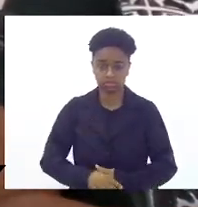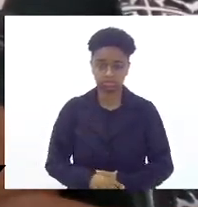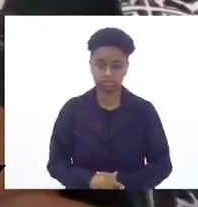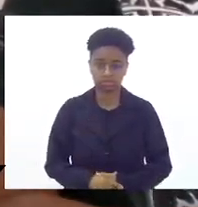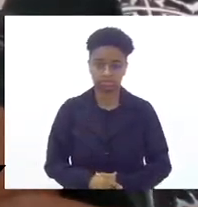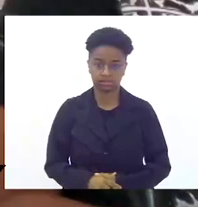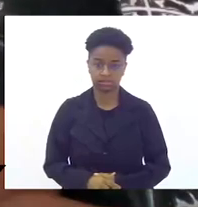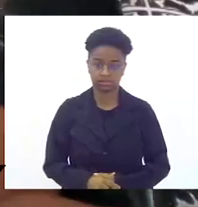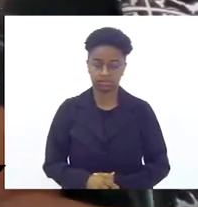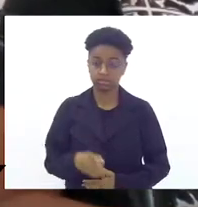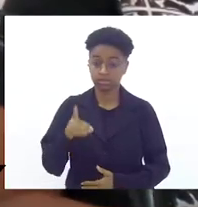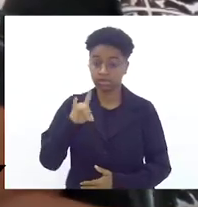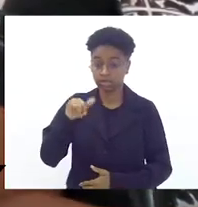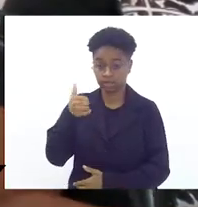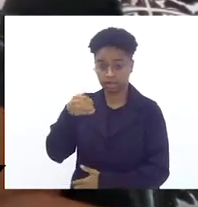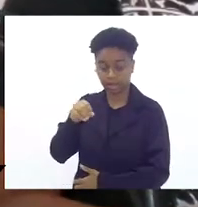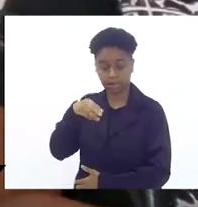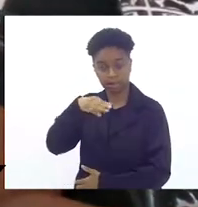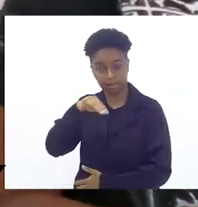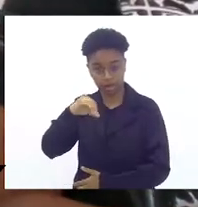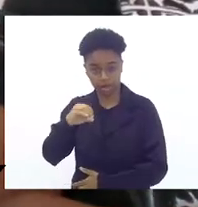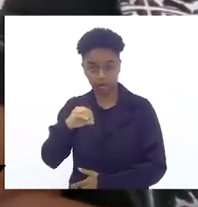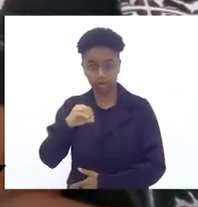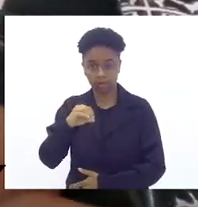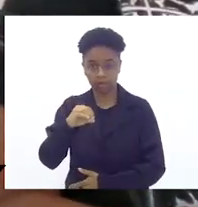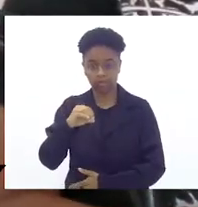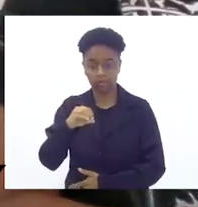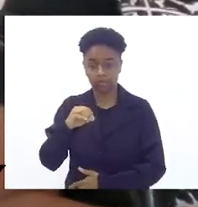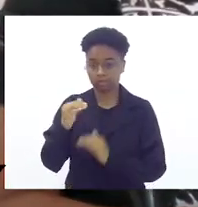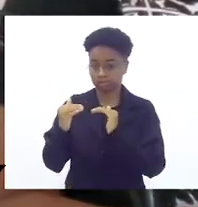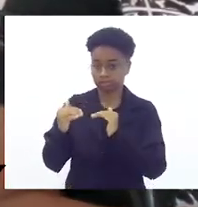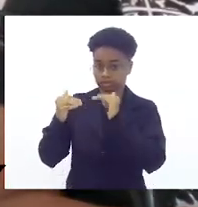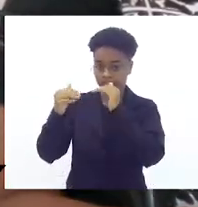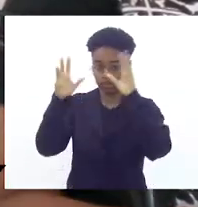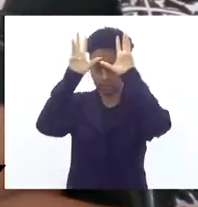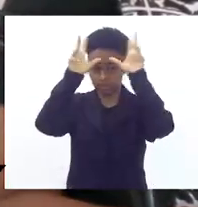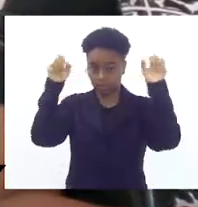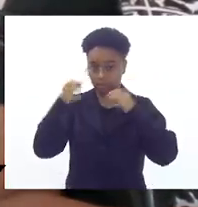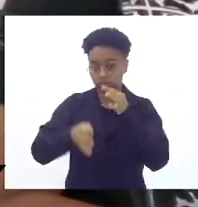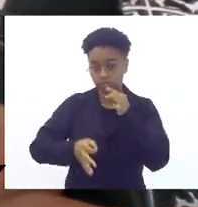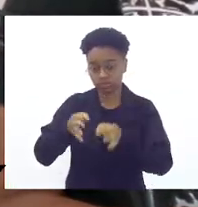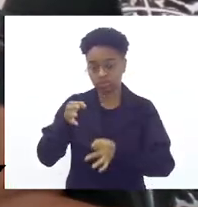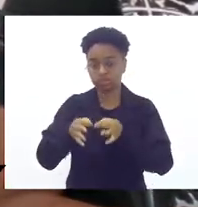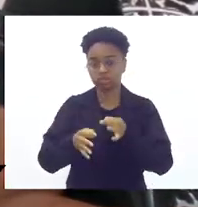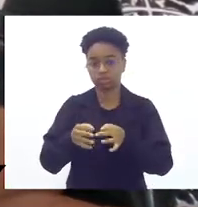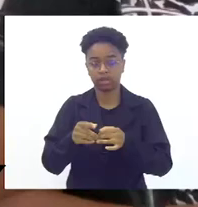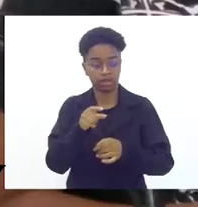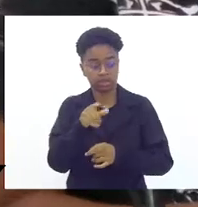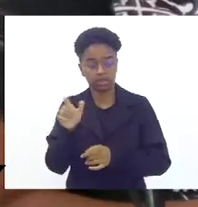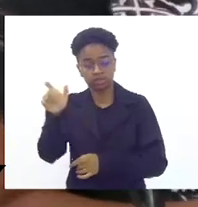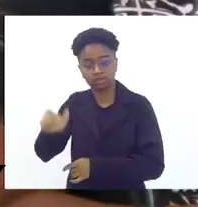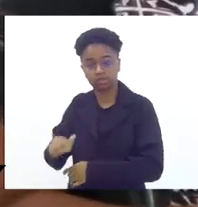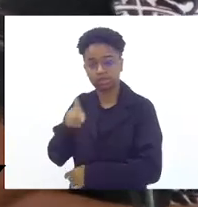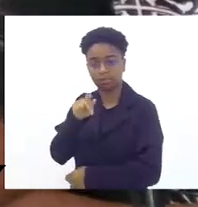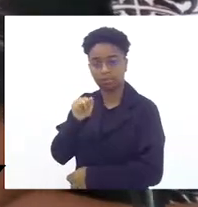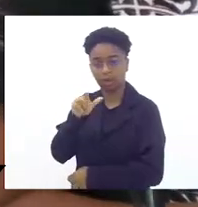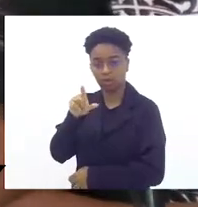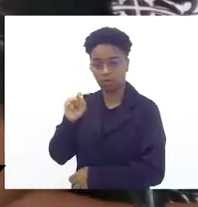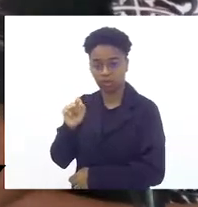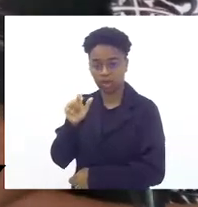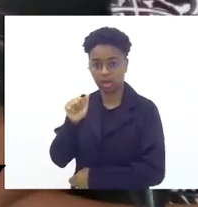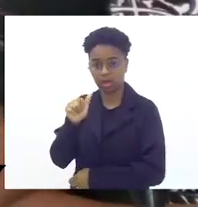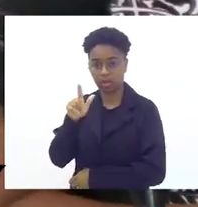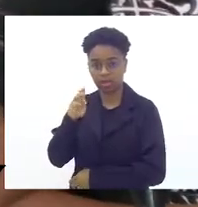em Maio 10 de Maio desse ano o Superior Tribunal de Justiça julgando o caso do Paulo Alberto da Silva Costa